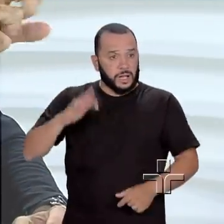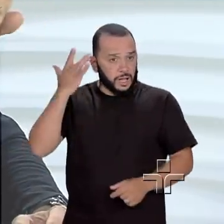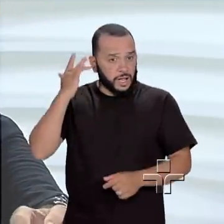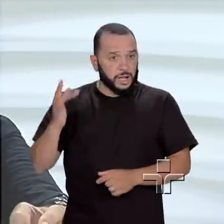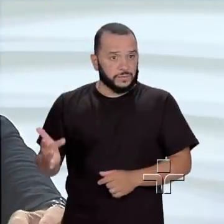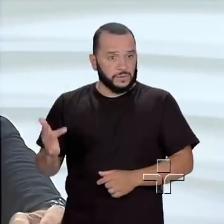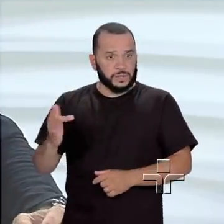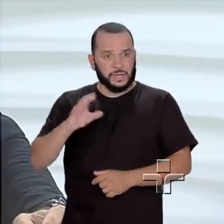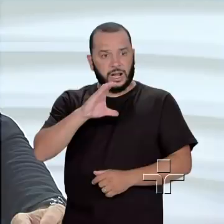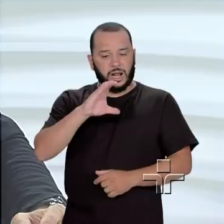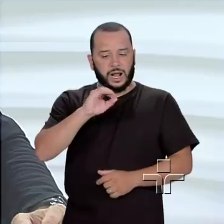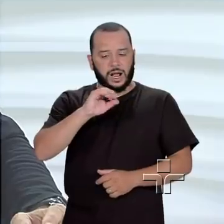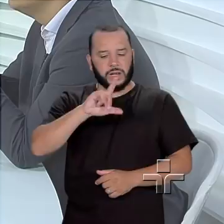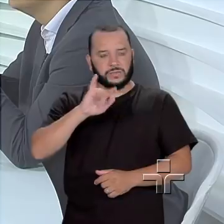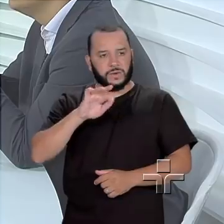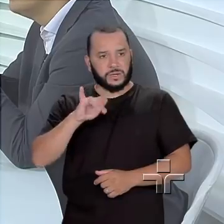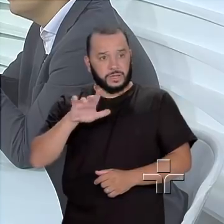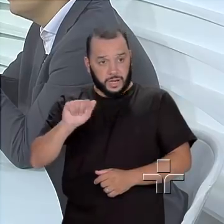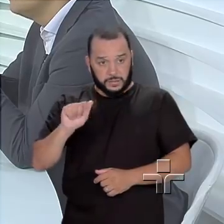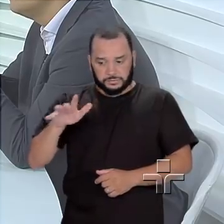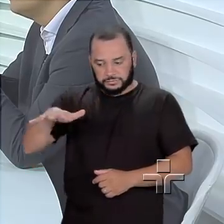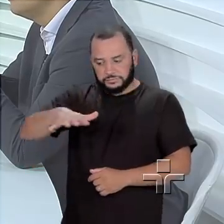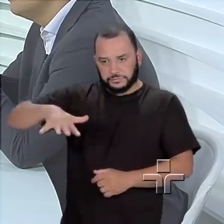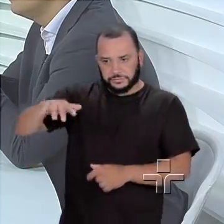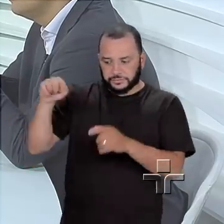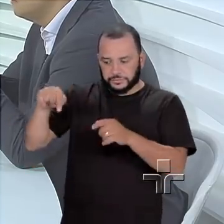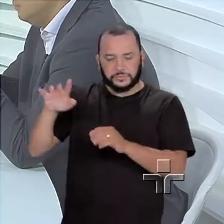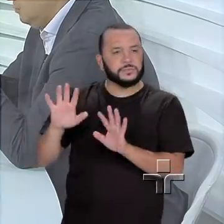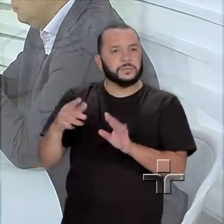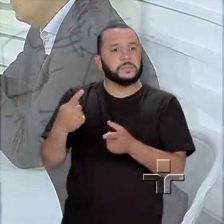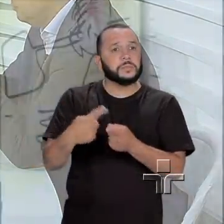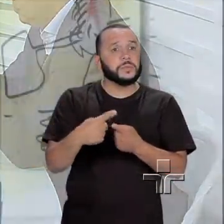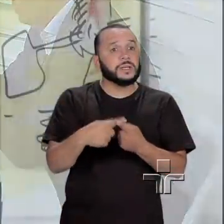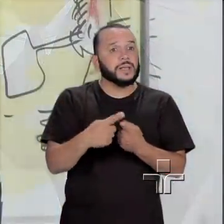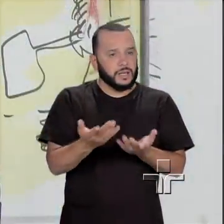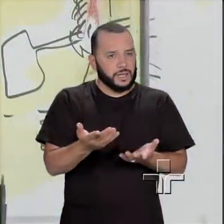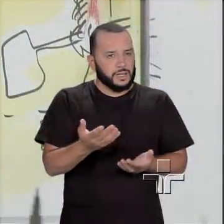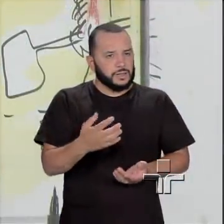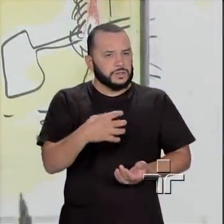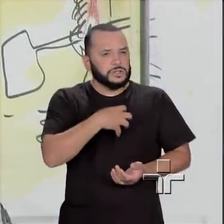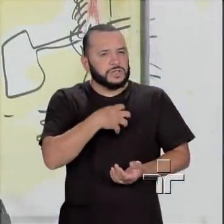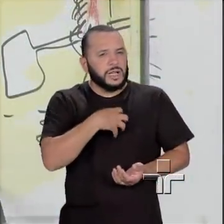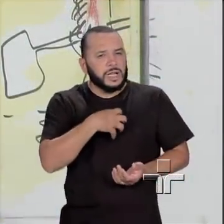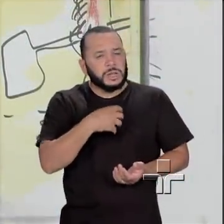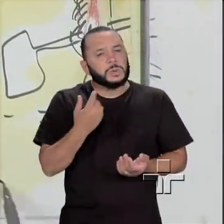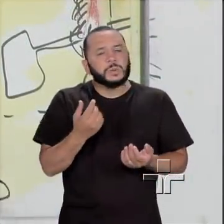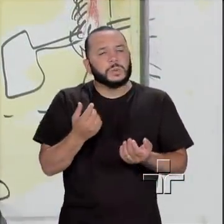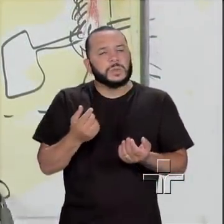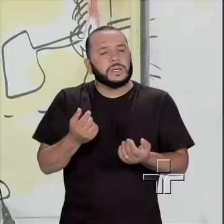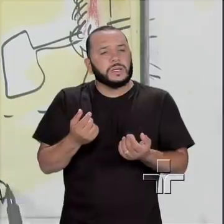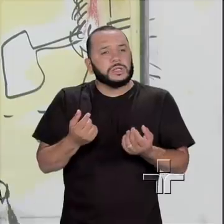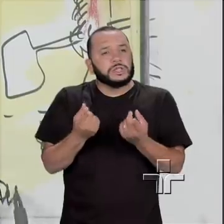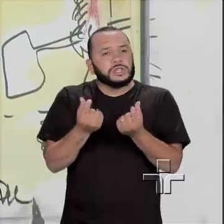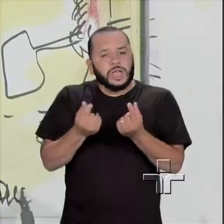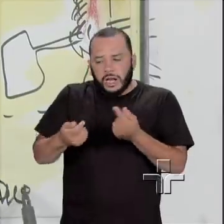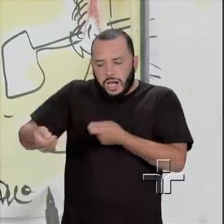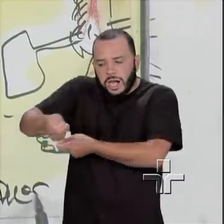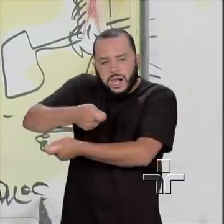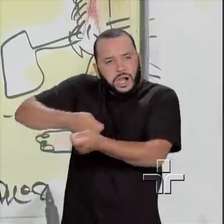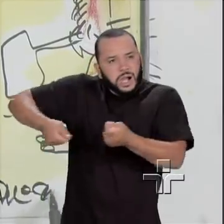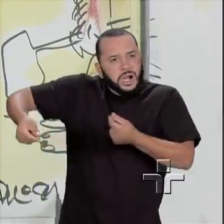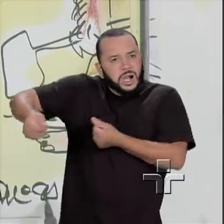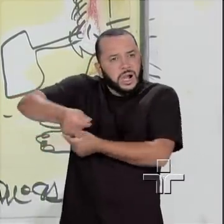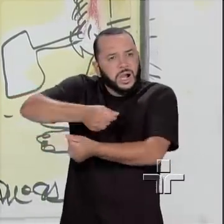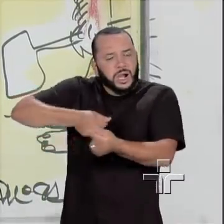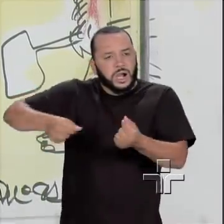lá. E por que isso? Por causa desse tipo de capital que tem lá. Essas empresas gastam no seu processo